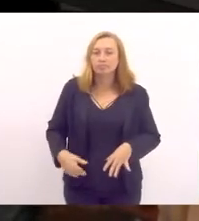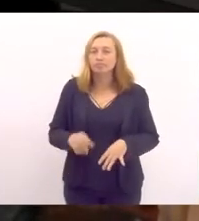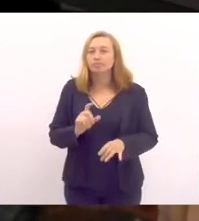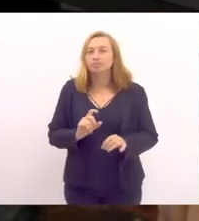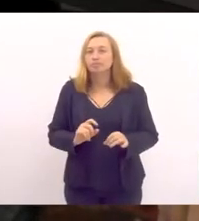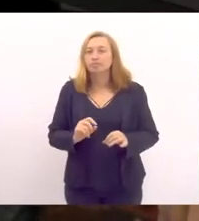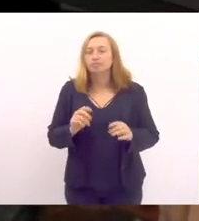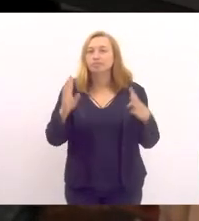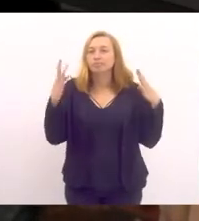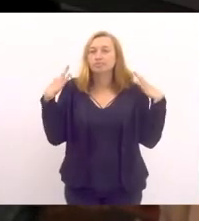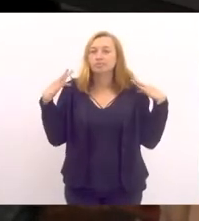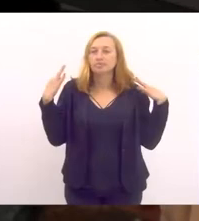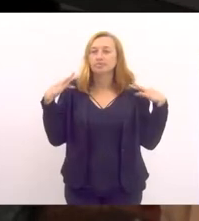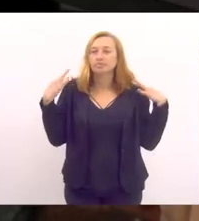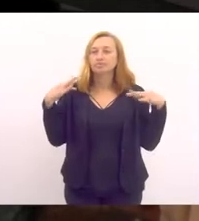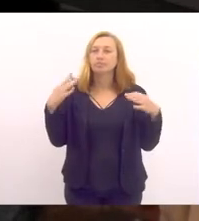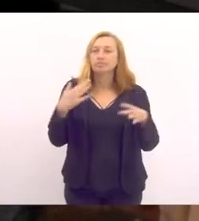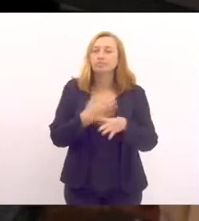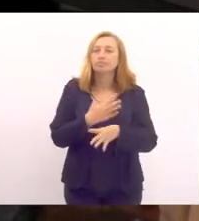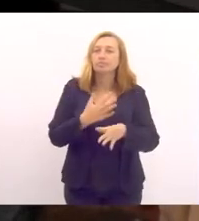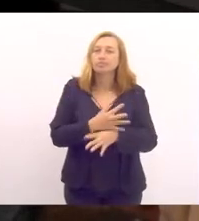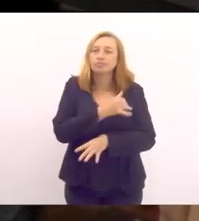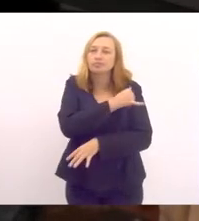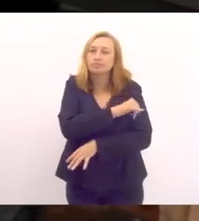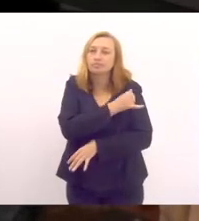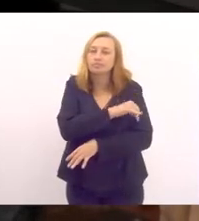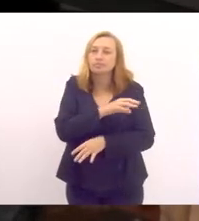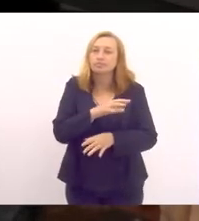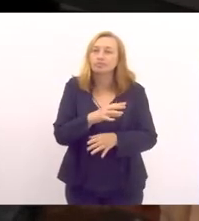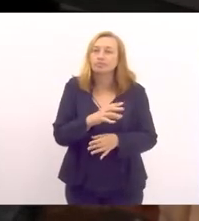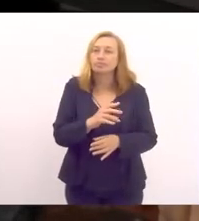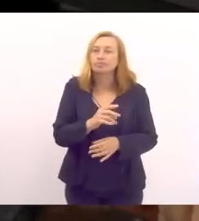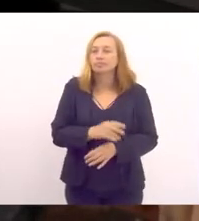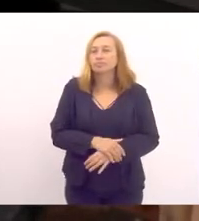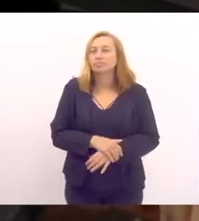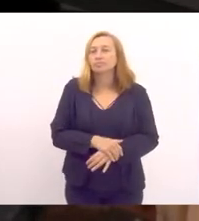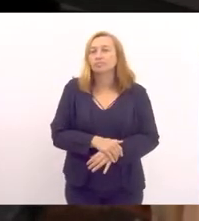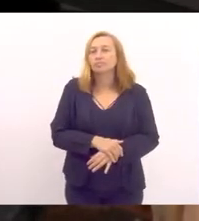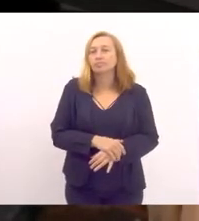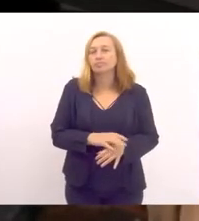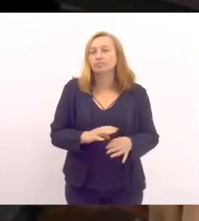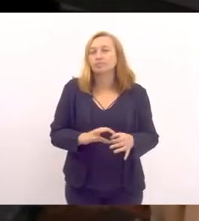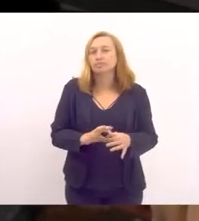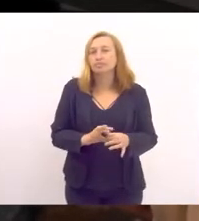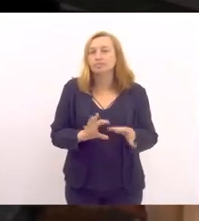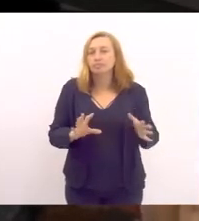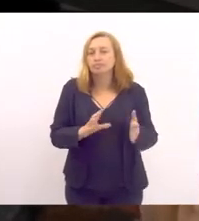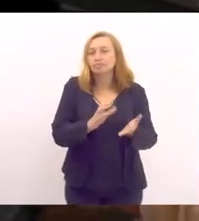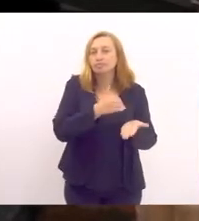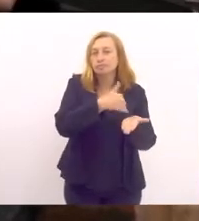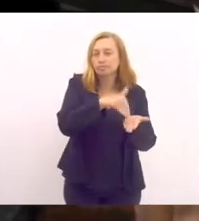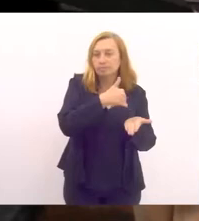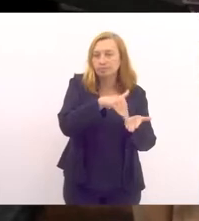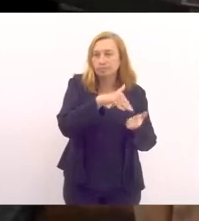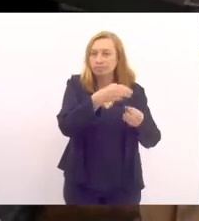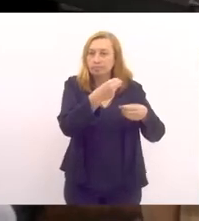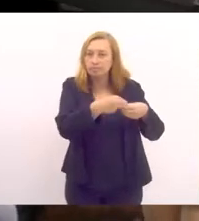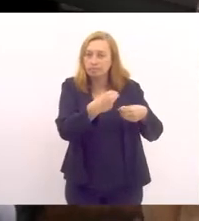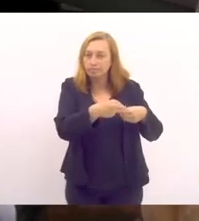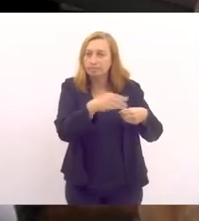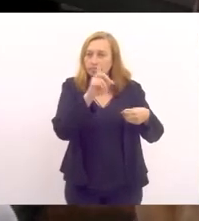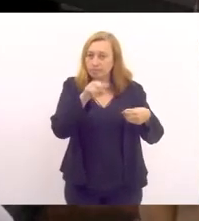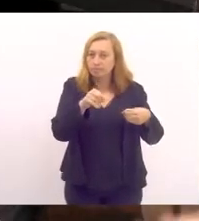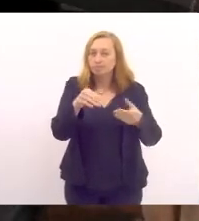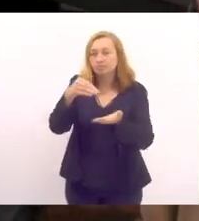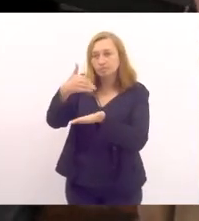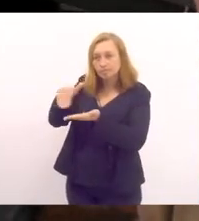o turismo na cidade do Rio de Janeiro deixaria de ser uma secretaria municipal, que é uma secretaria especial,